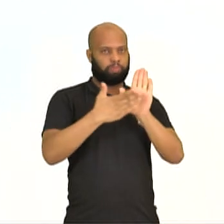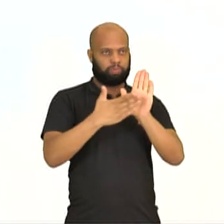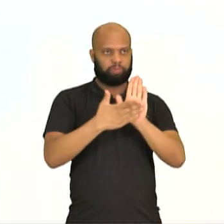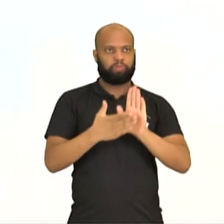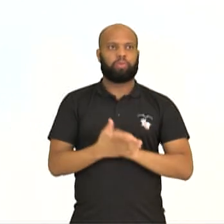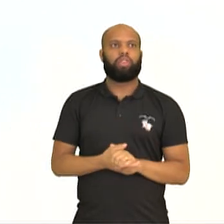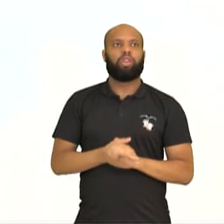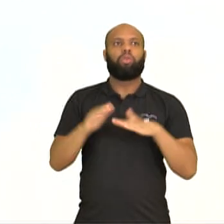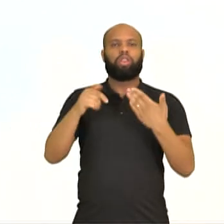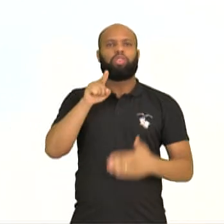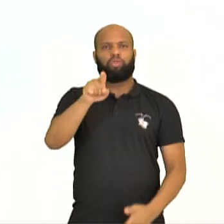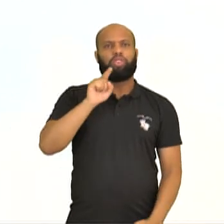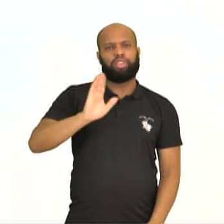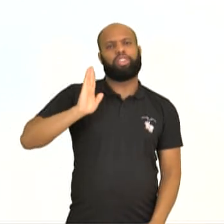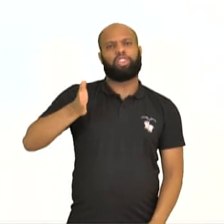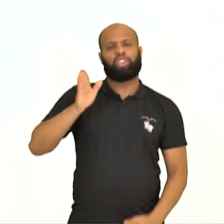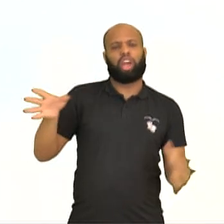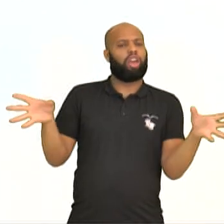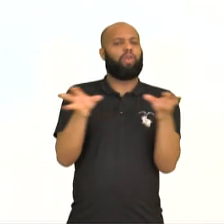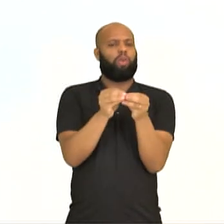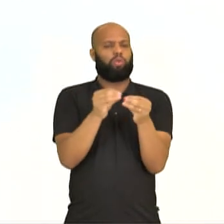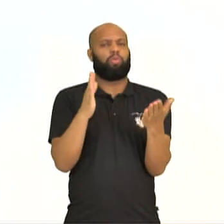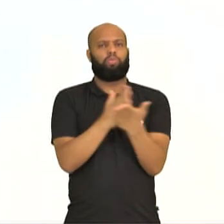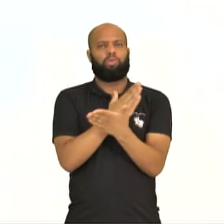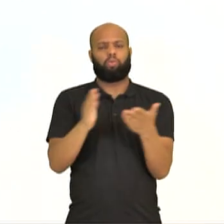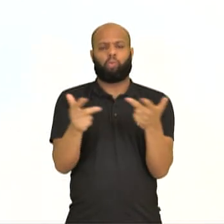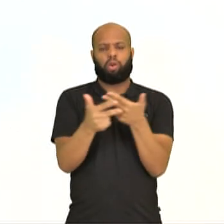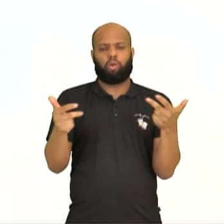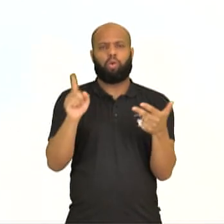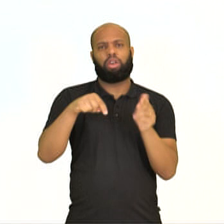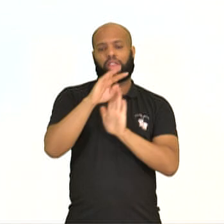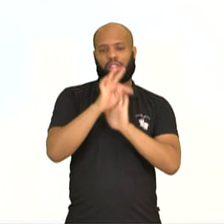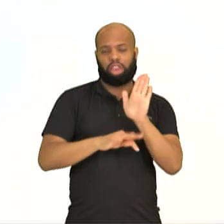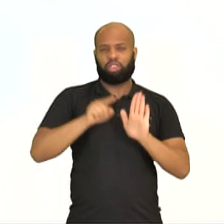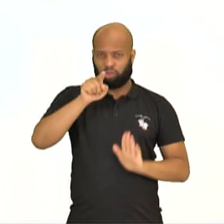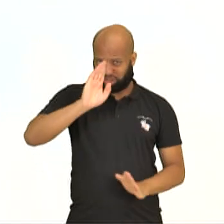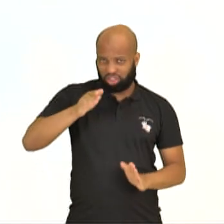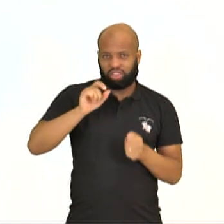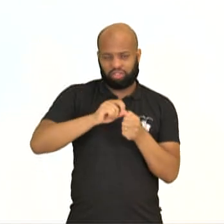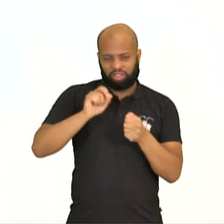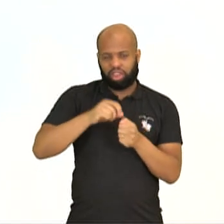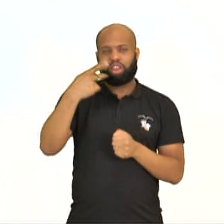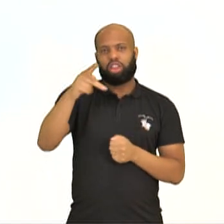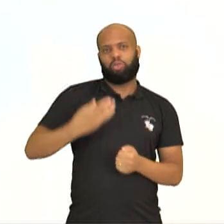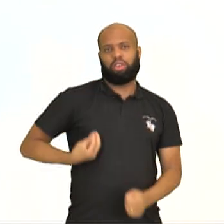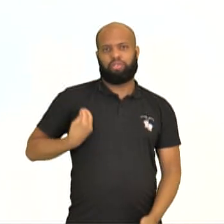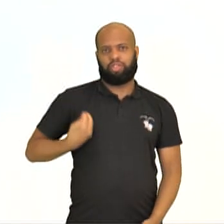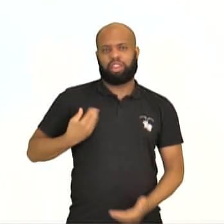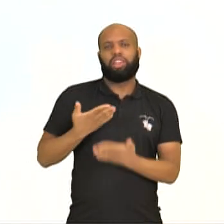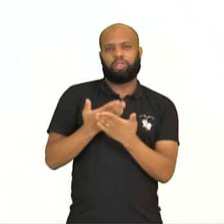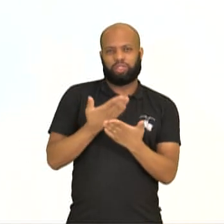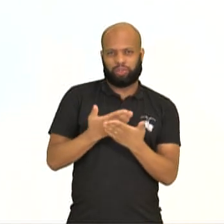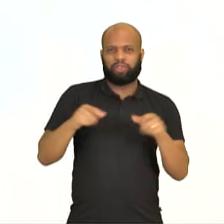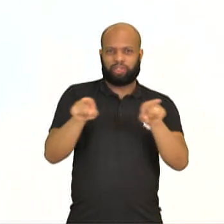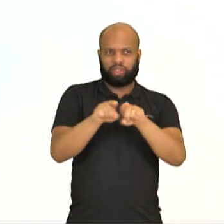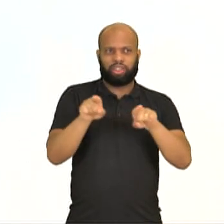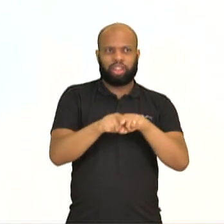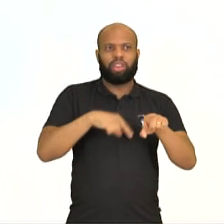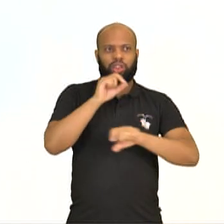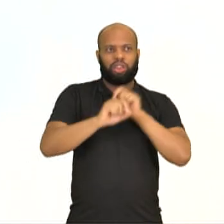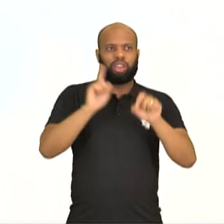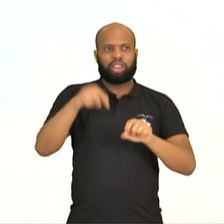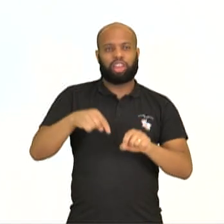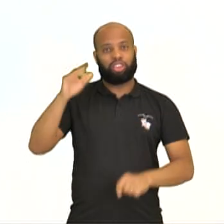né? Você já com certeza resumiu algum texto na sua vida escolar, acadêmica, né? Eu tenho certeza que sim. Do ponto de